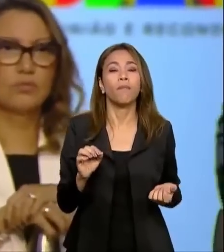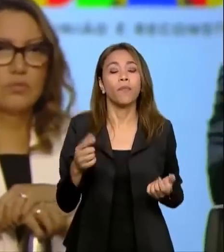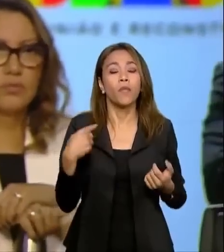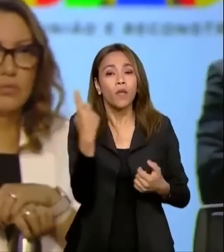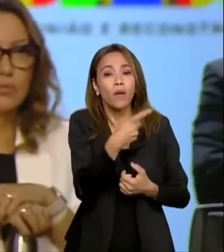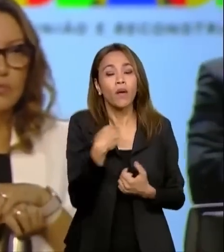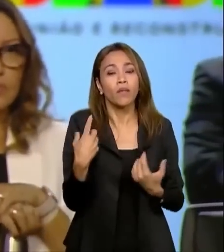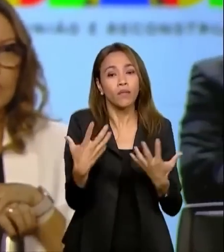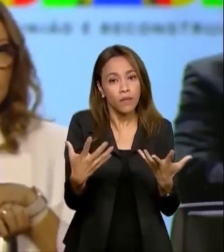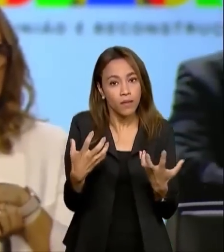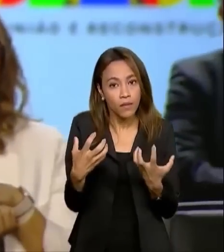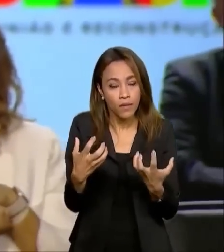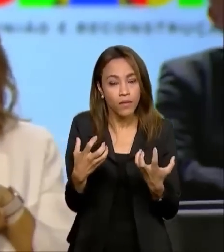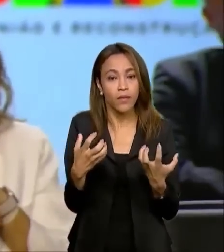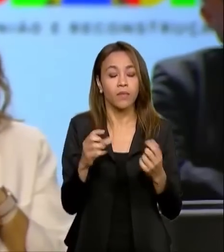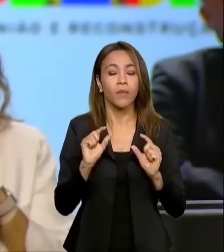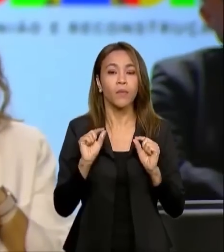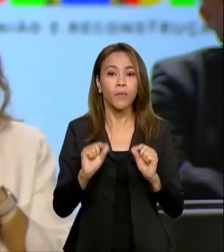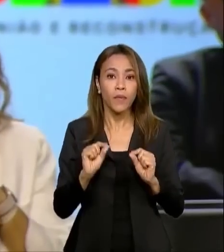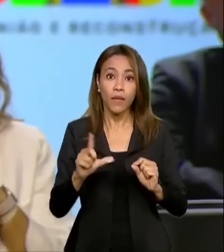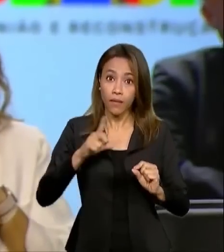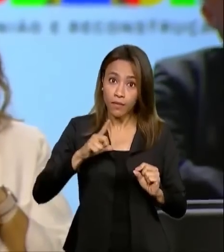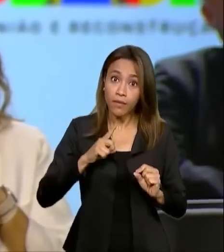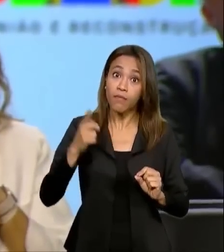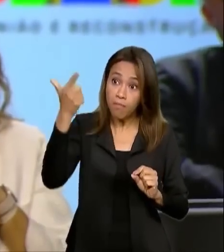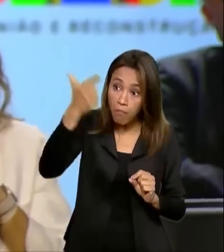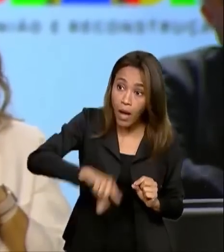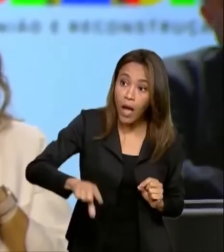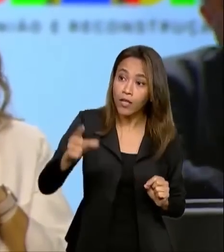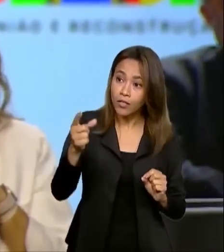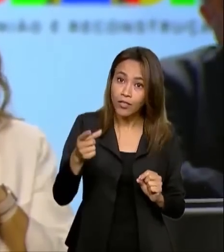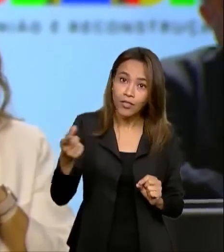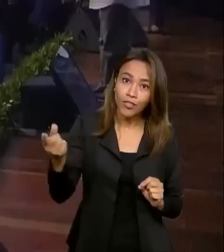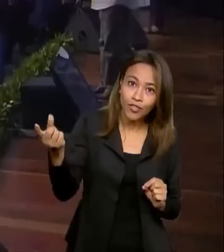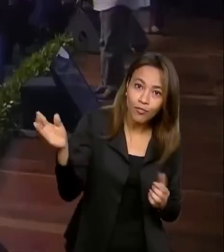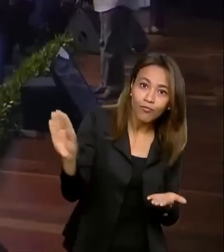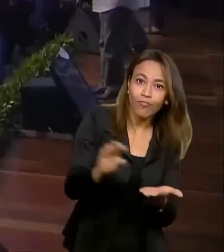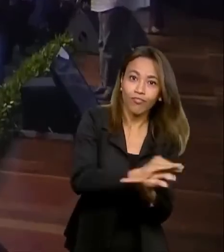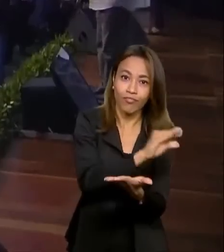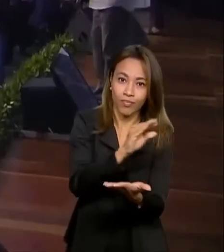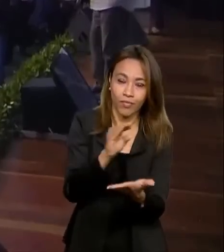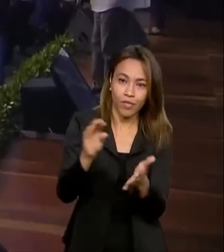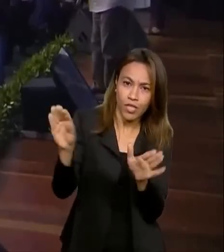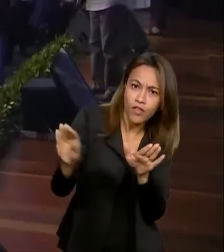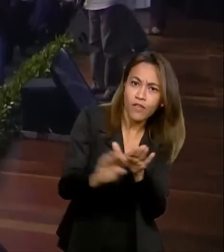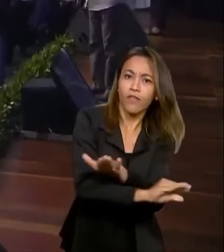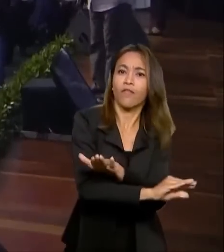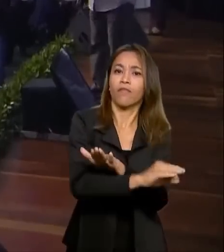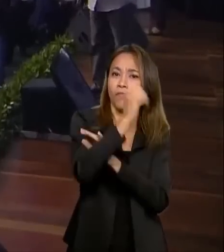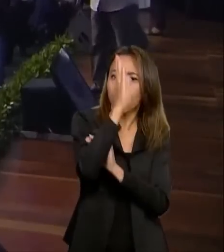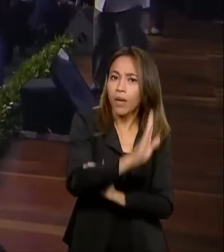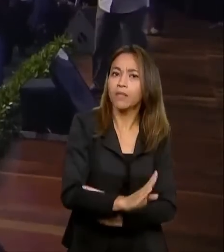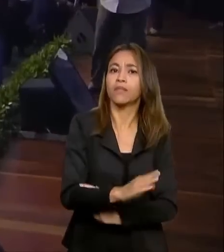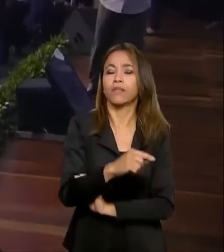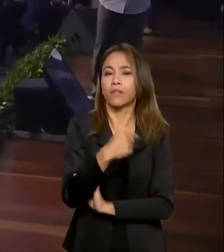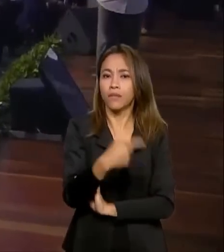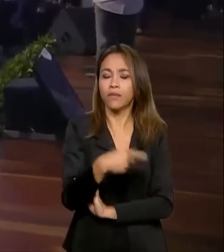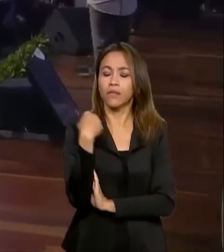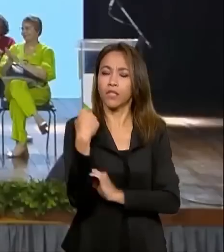Nós queremos é que venha mais dinheiro verde para cá. O ICL Notícias, segunda